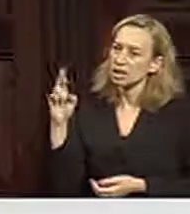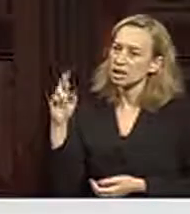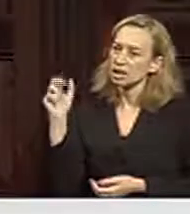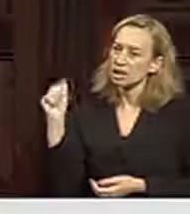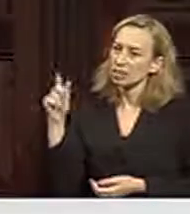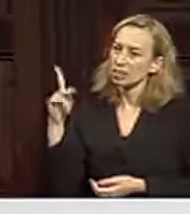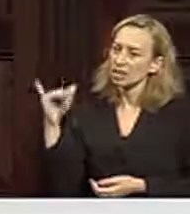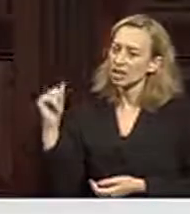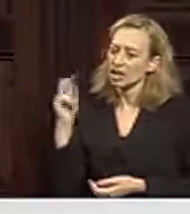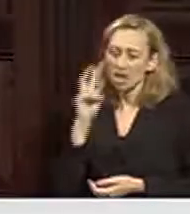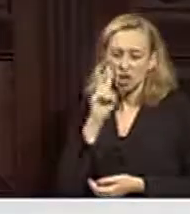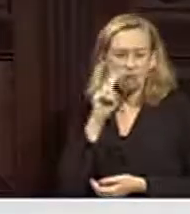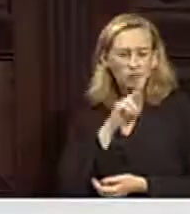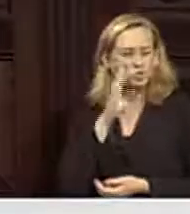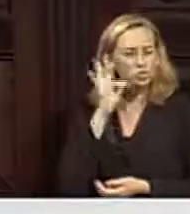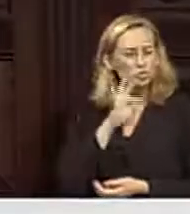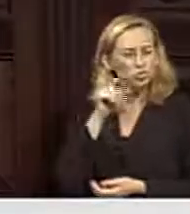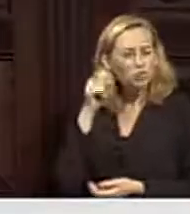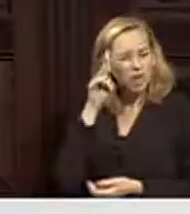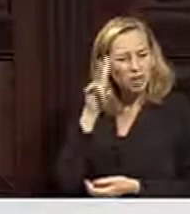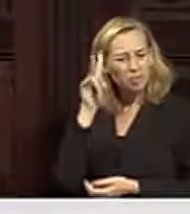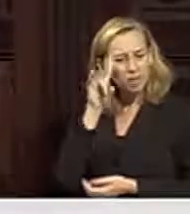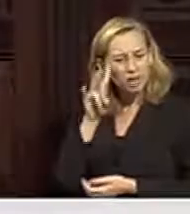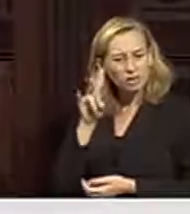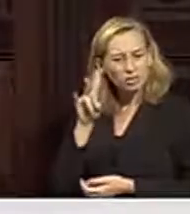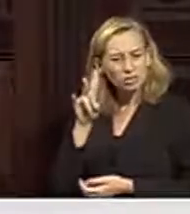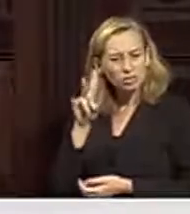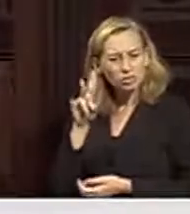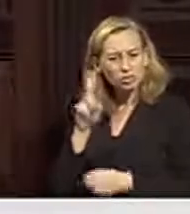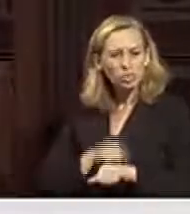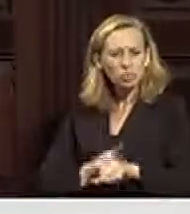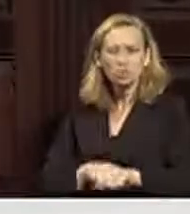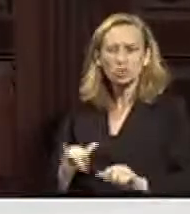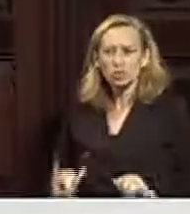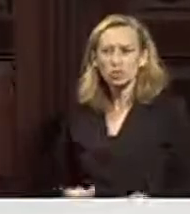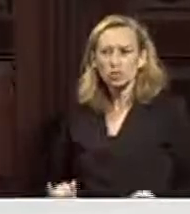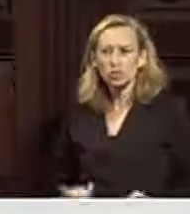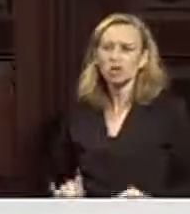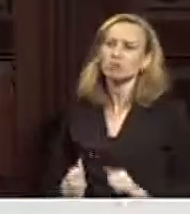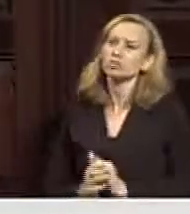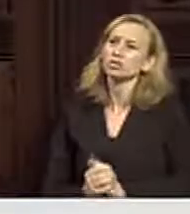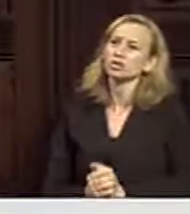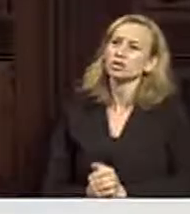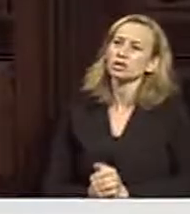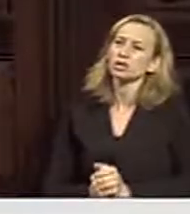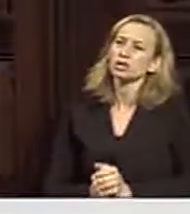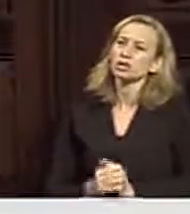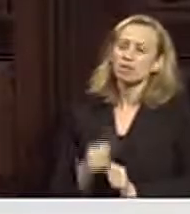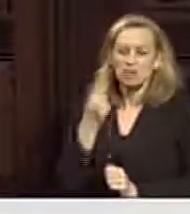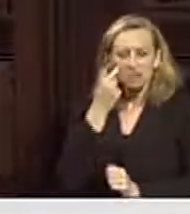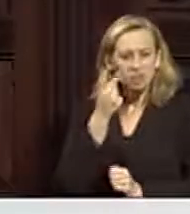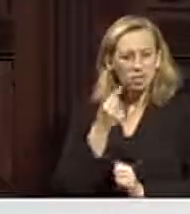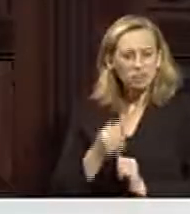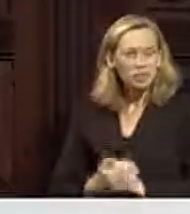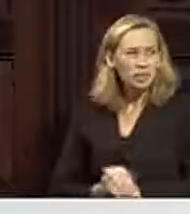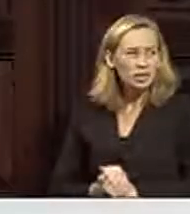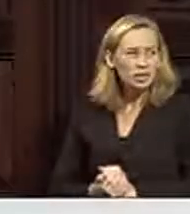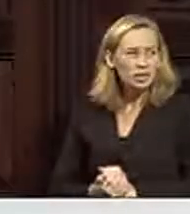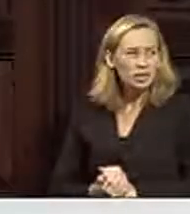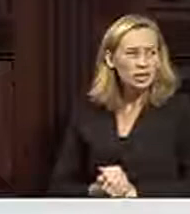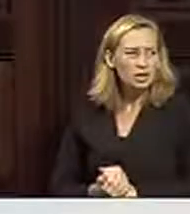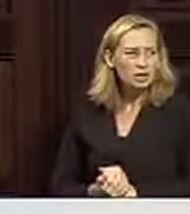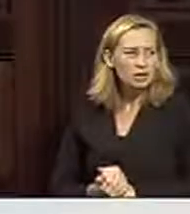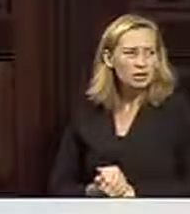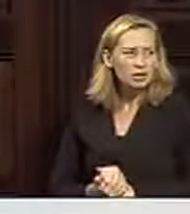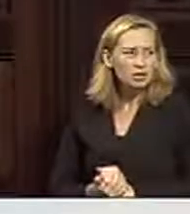tem uma coisa que pouca gente ignora. Vai bater lá no Mário Crefft